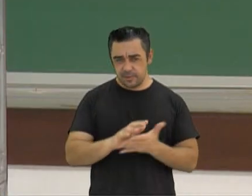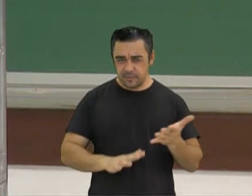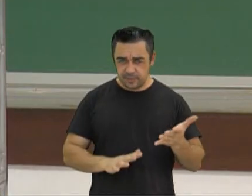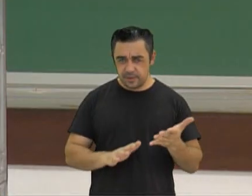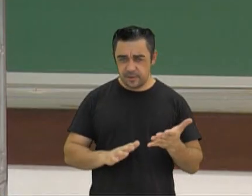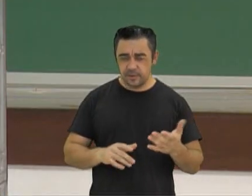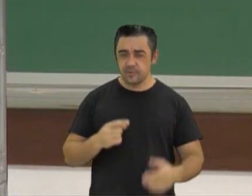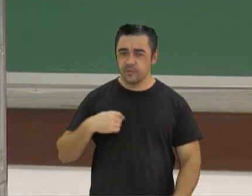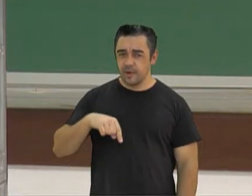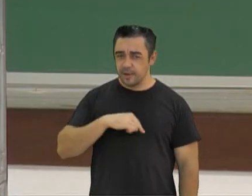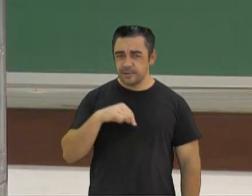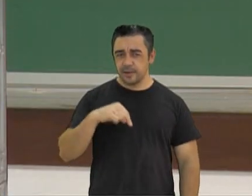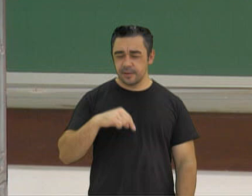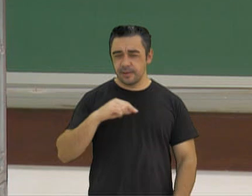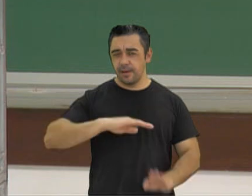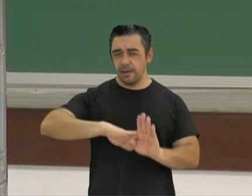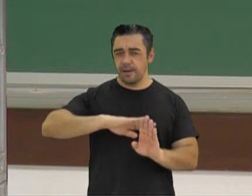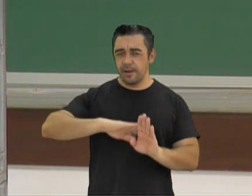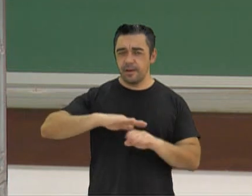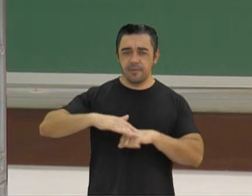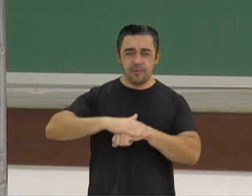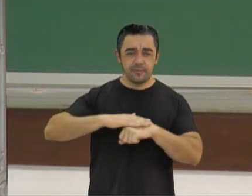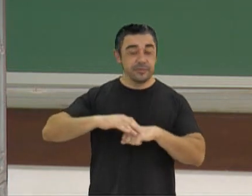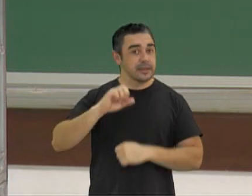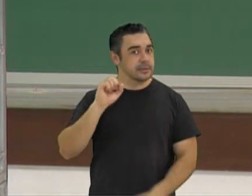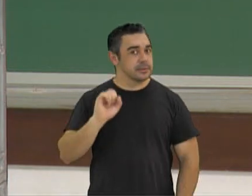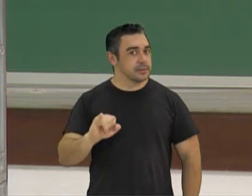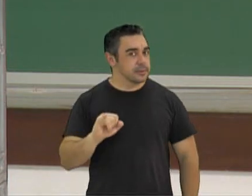As conversas que rola aí nos bastidores. Olha.